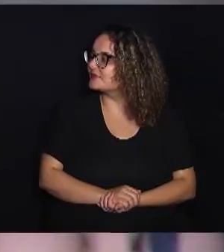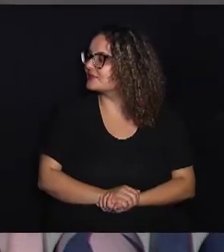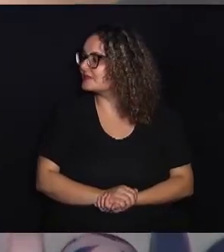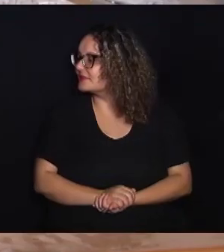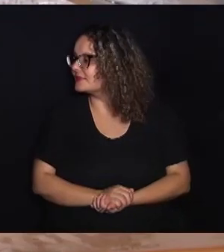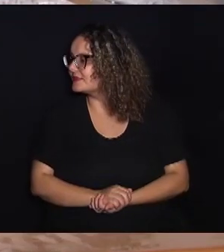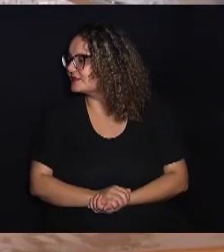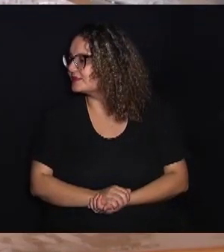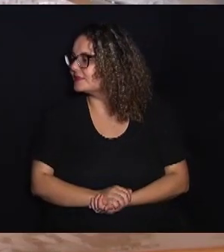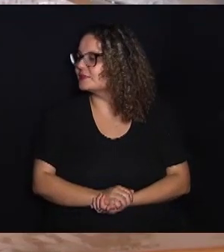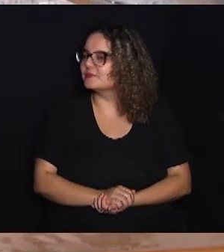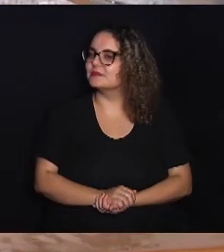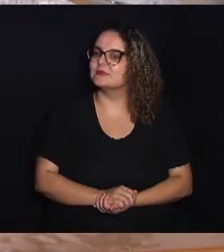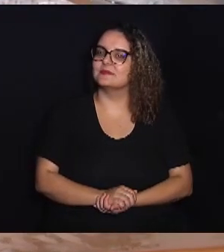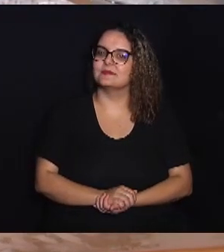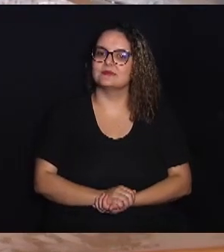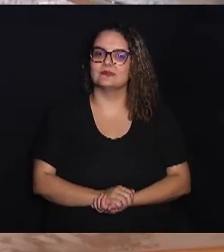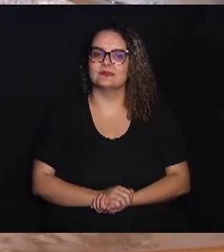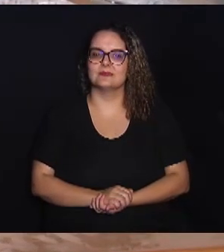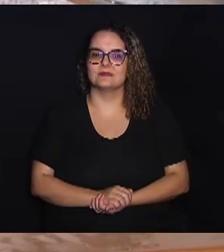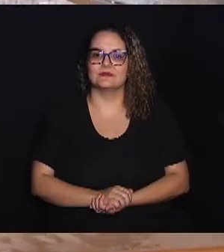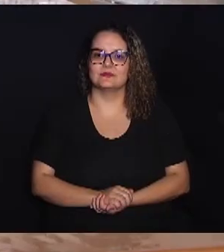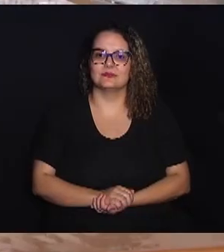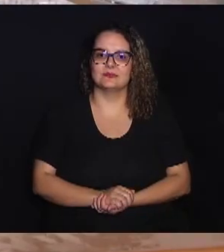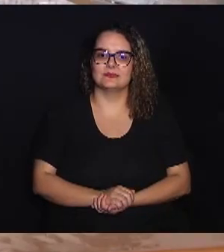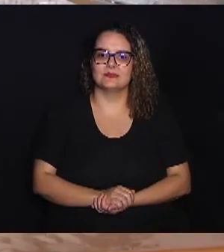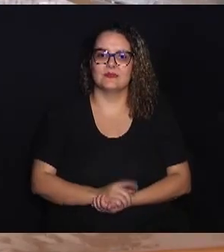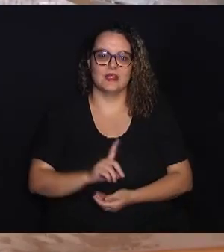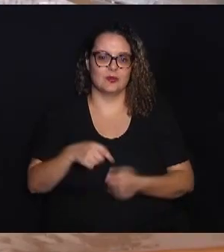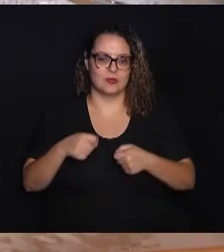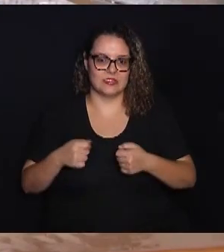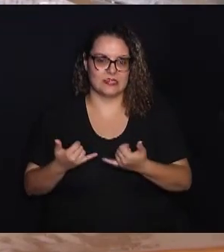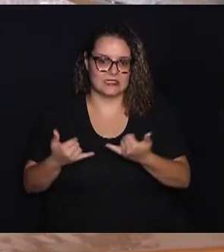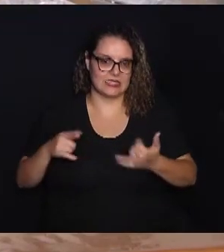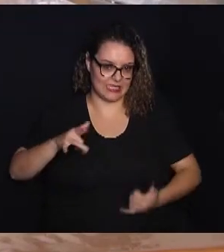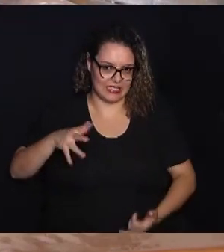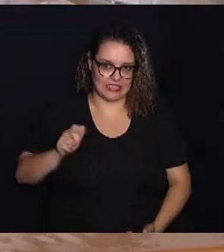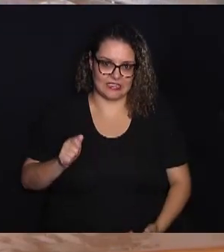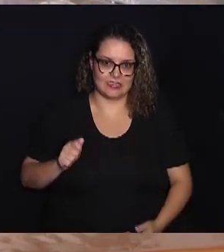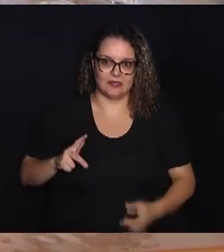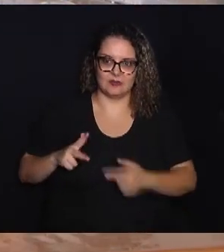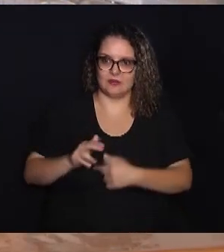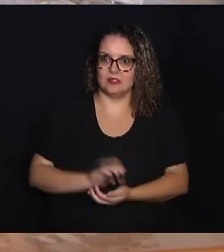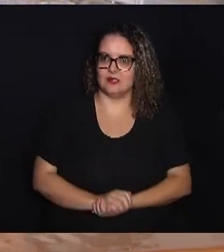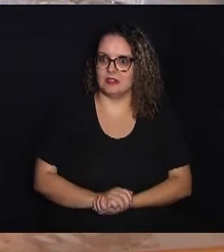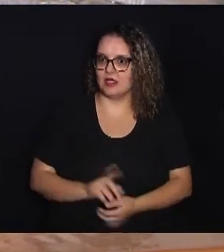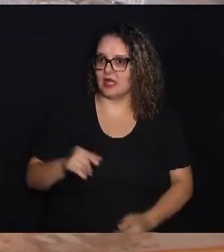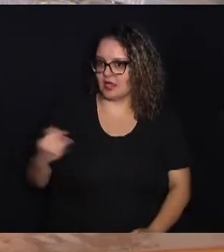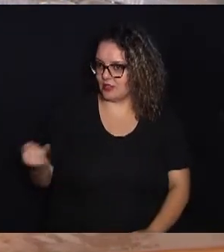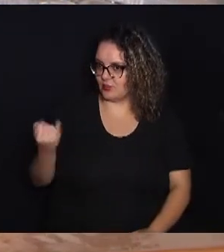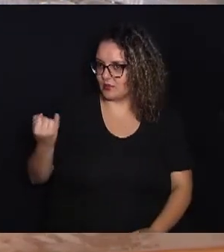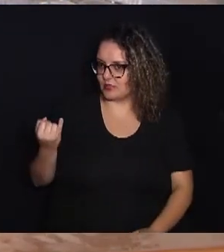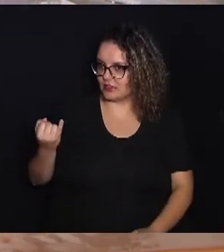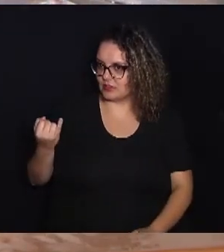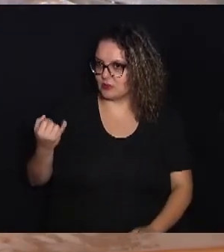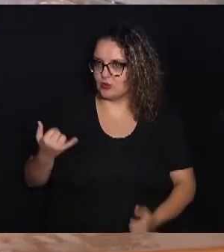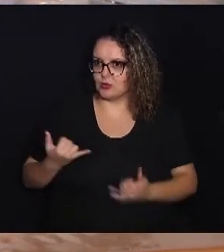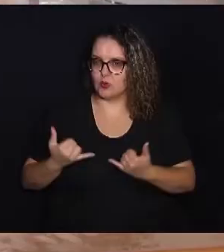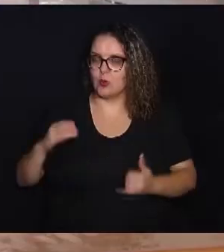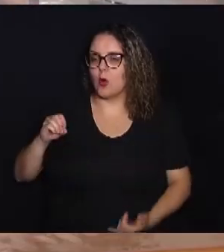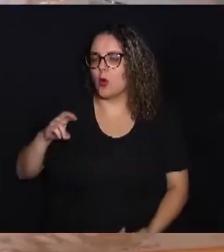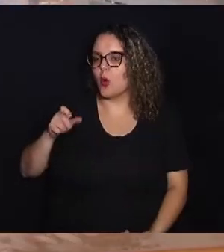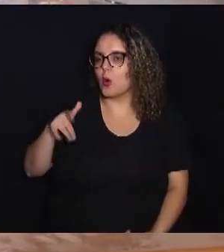Prontinhas para montar o colar. Então, se você quiser sentir, ela tem uma textura mais